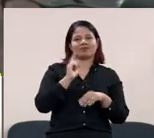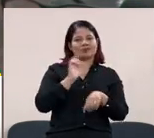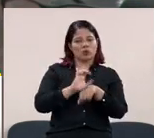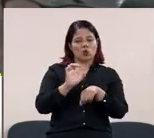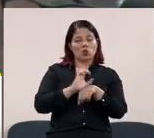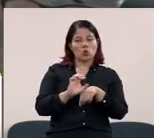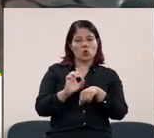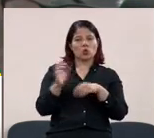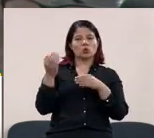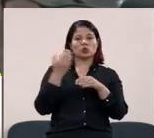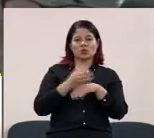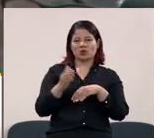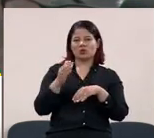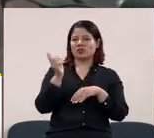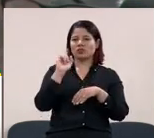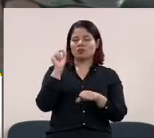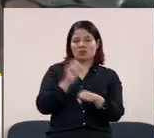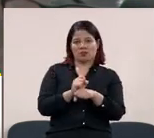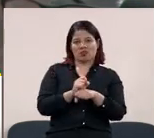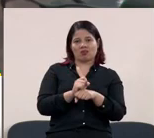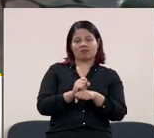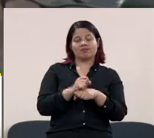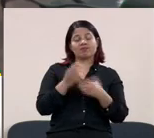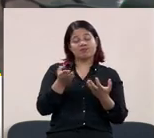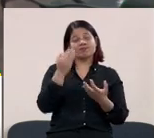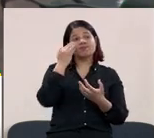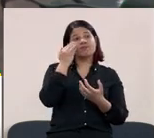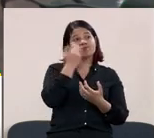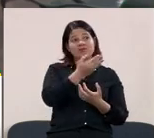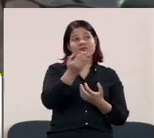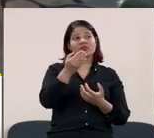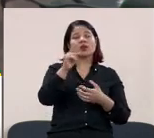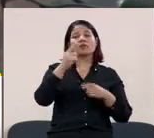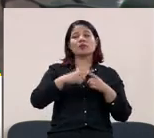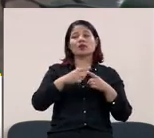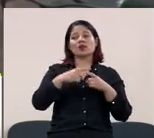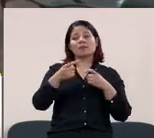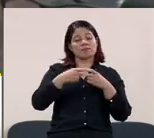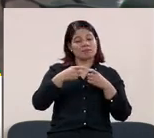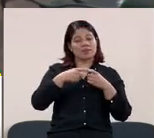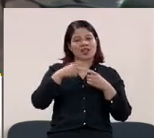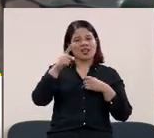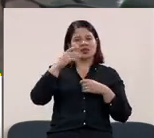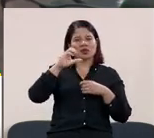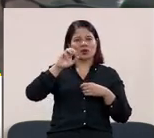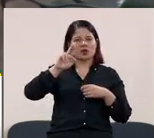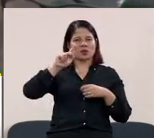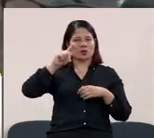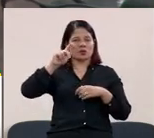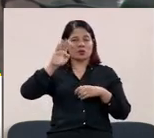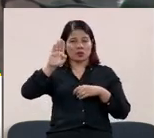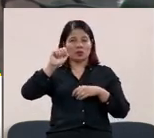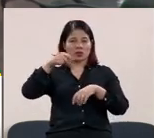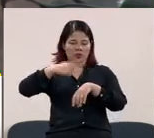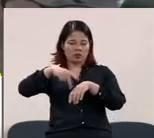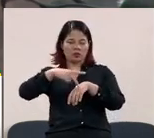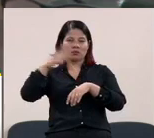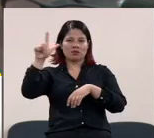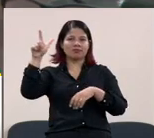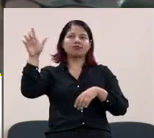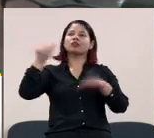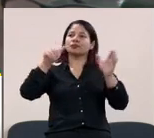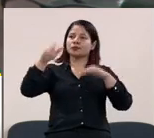de fora. Está na cara que o Brasil precisa. Está um problema muito sério para os cubanos forem embora, certo. Principalmente na atenção básica.